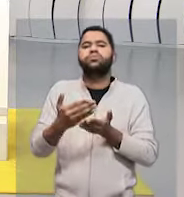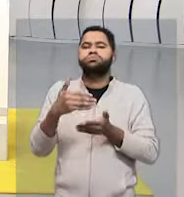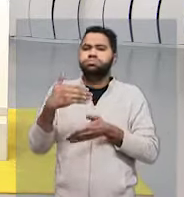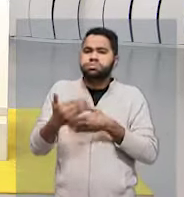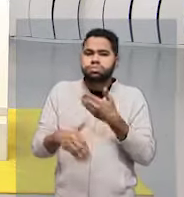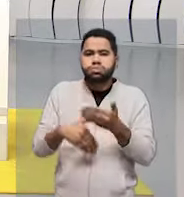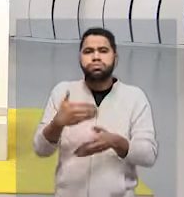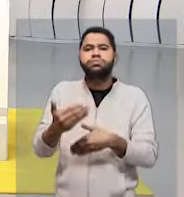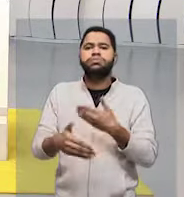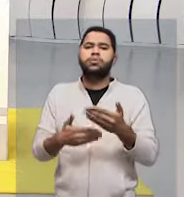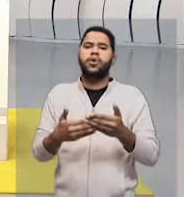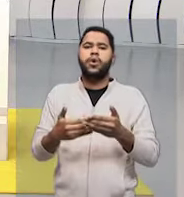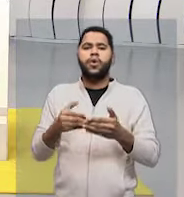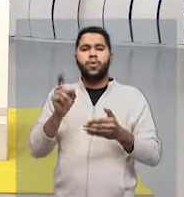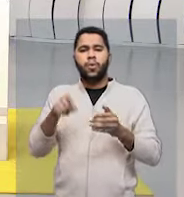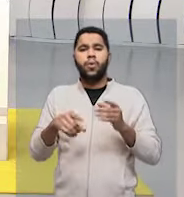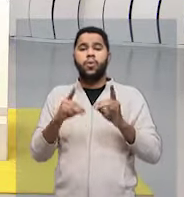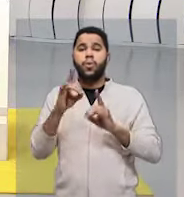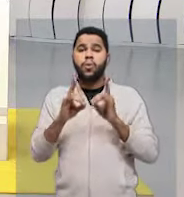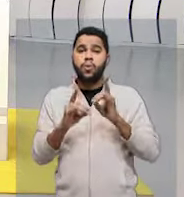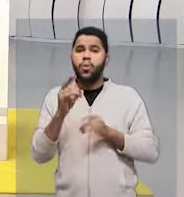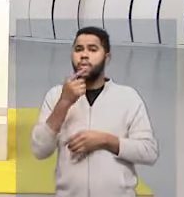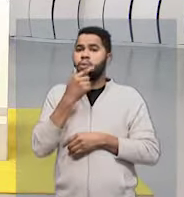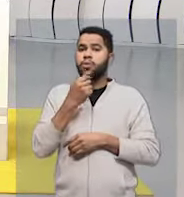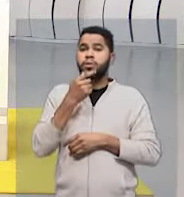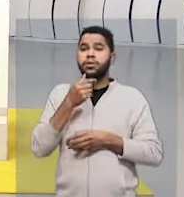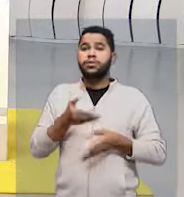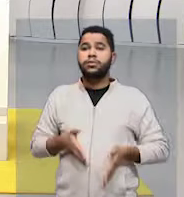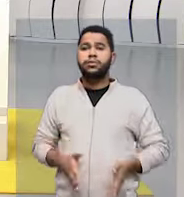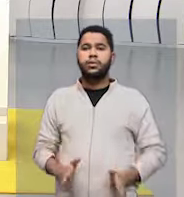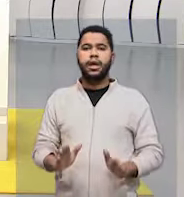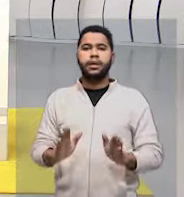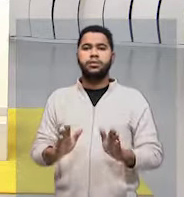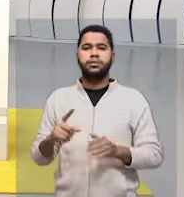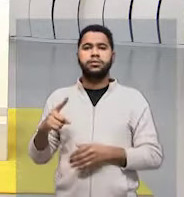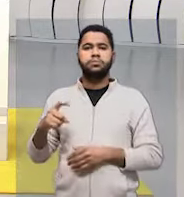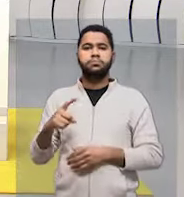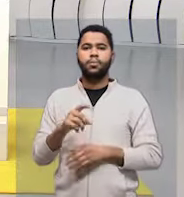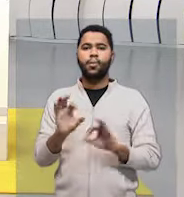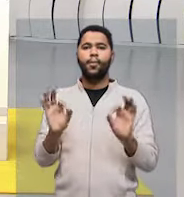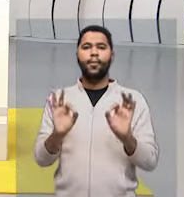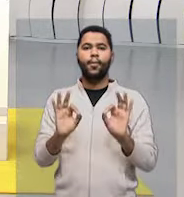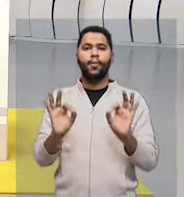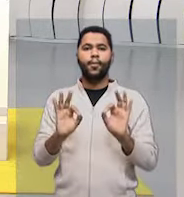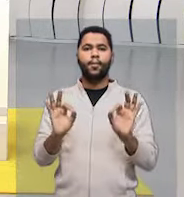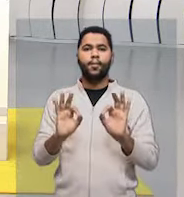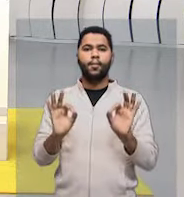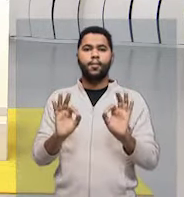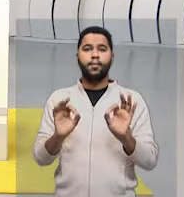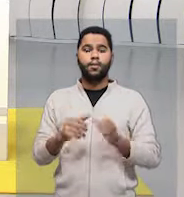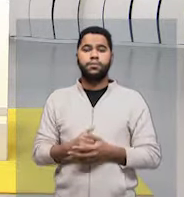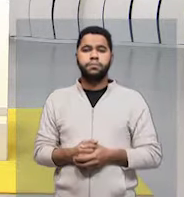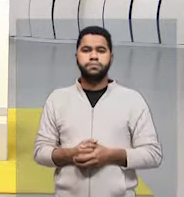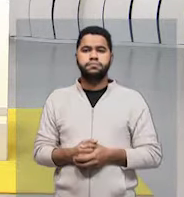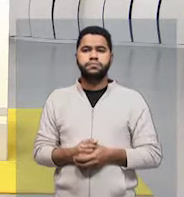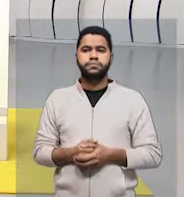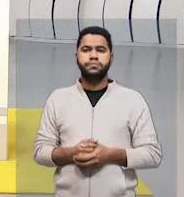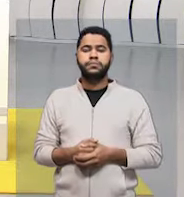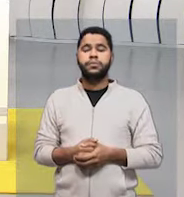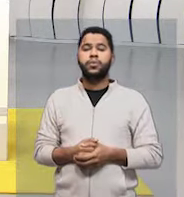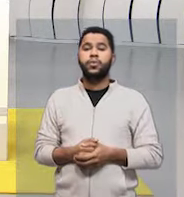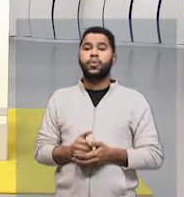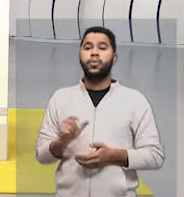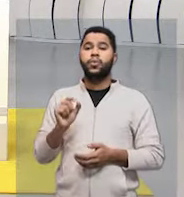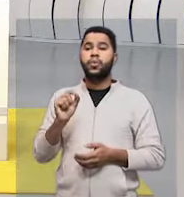na puberdade com os hormônios. Os meninos nascem sem espermatozoides, tá? Eles vão ter